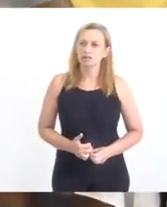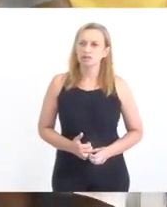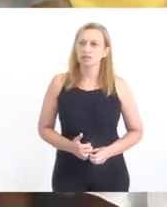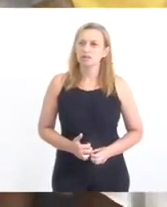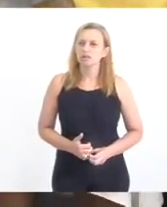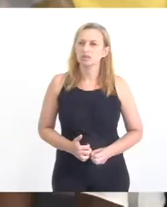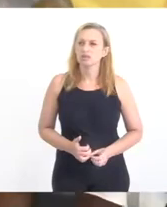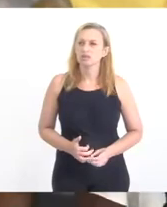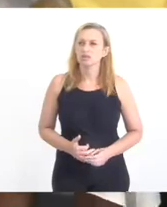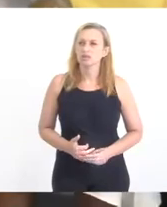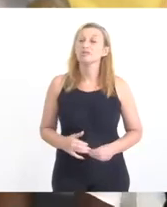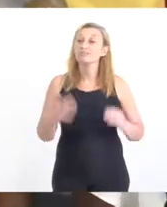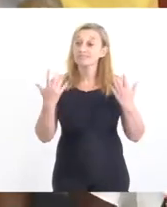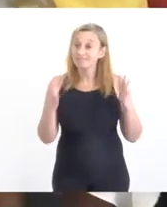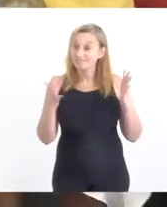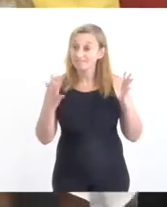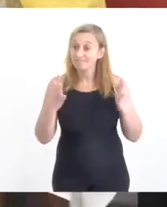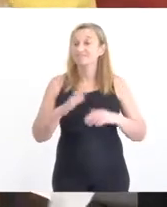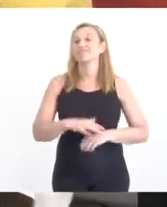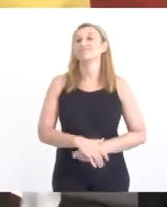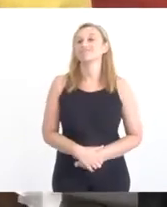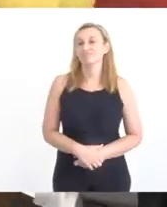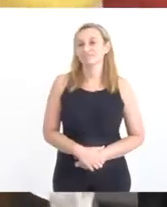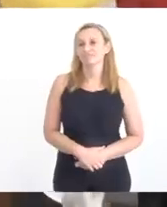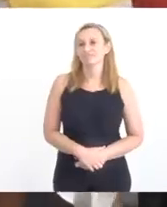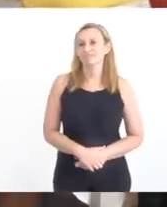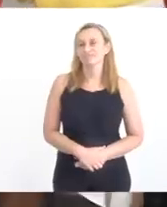O que é